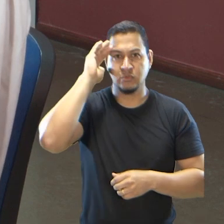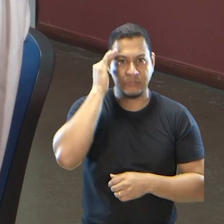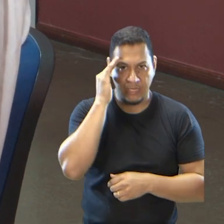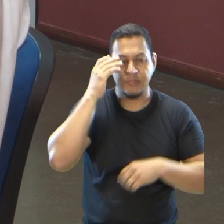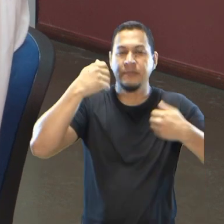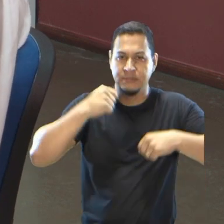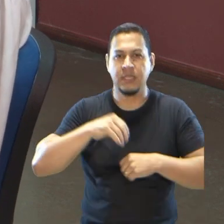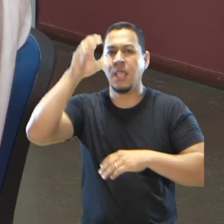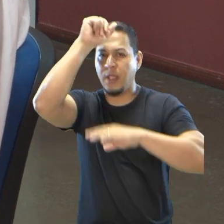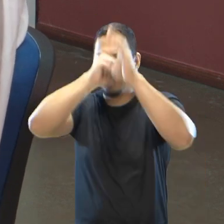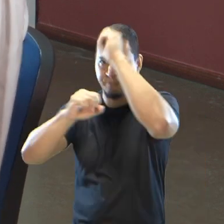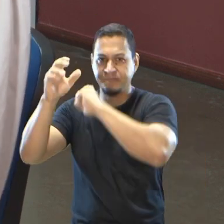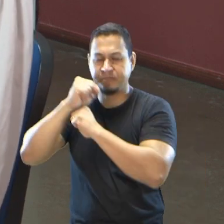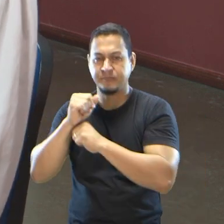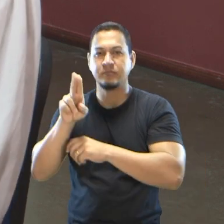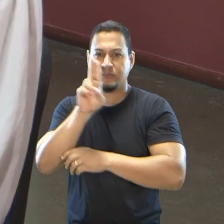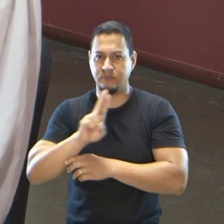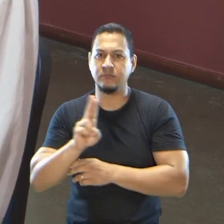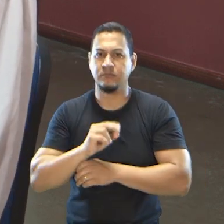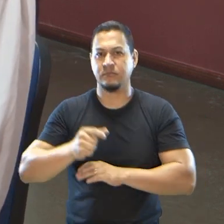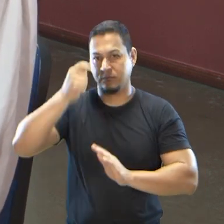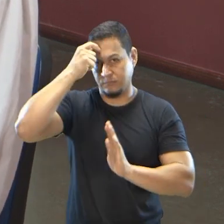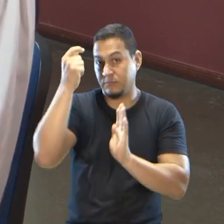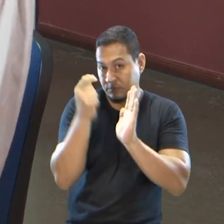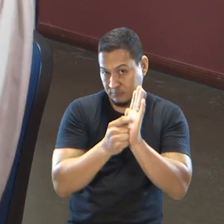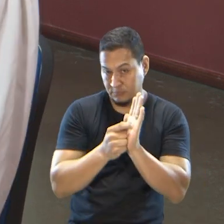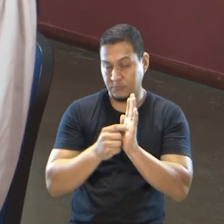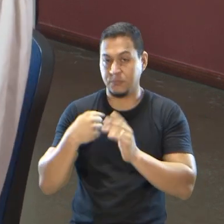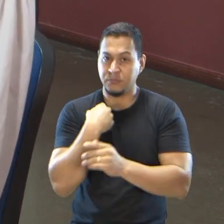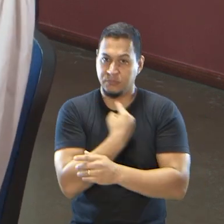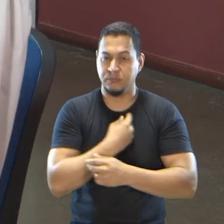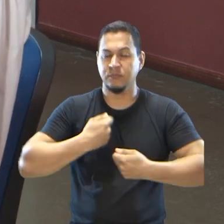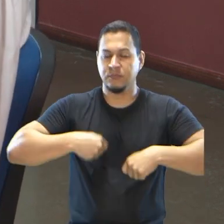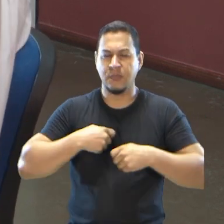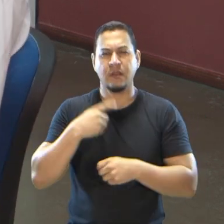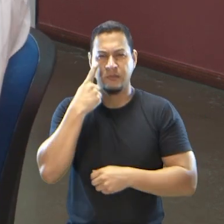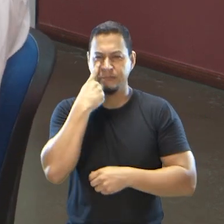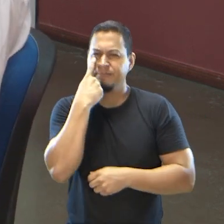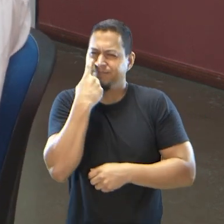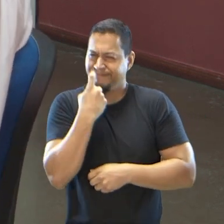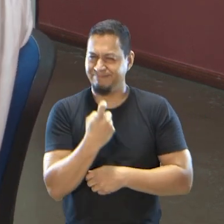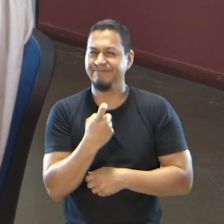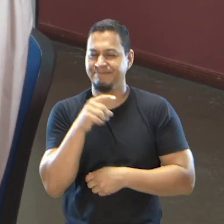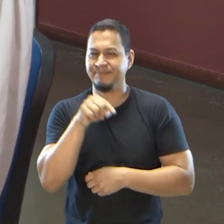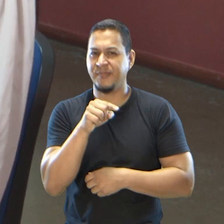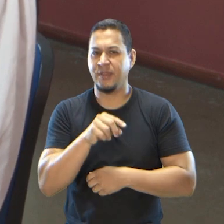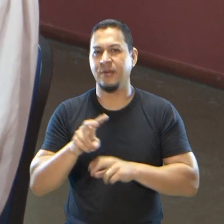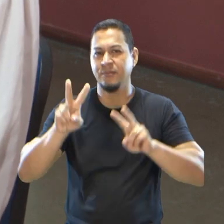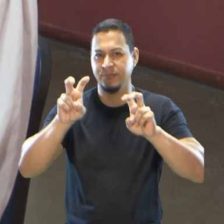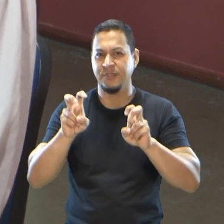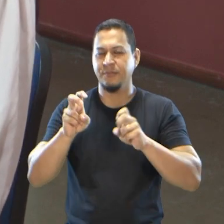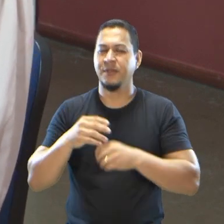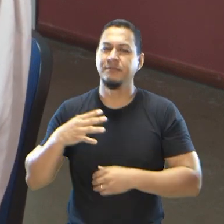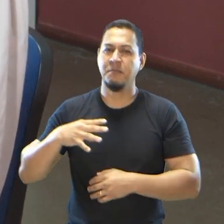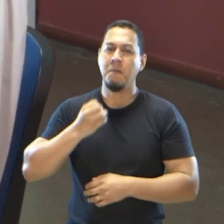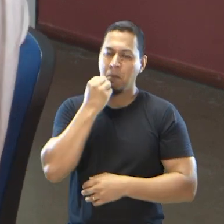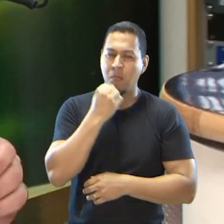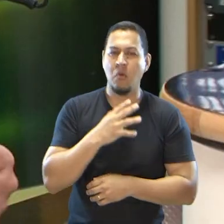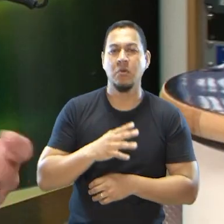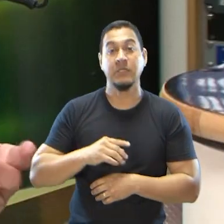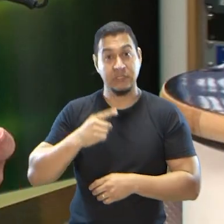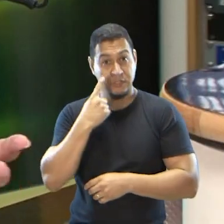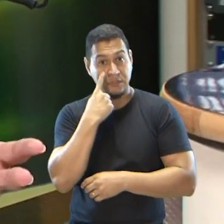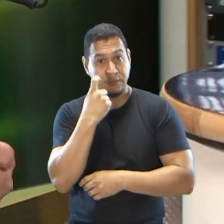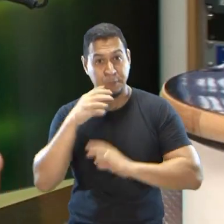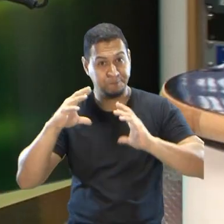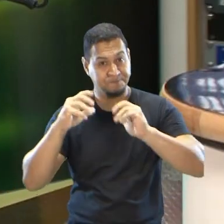que saber abordar, né, a inteligência artificial. Nós achamos bem pertinente um tema, né, trazer um tema bem atualizado para todos. E é um